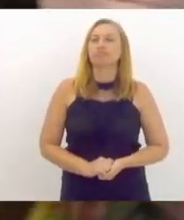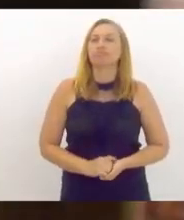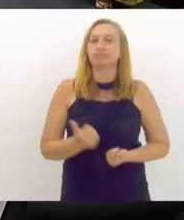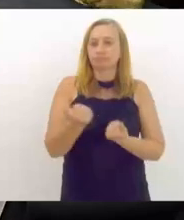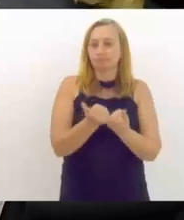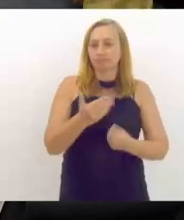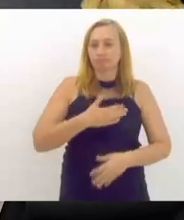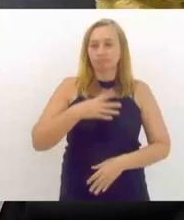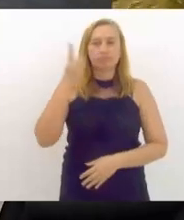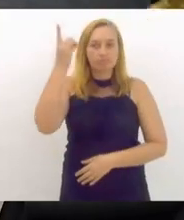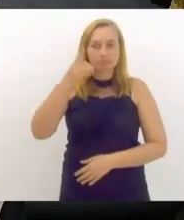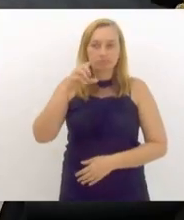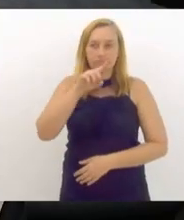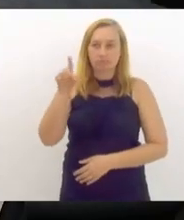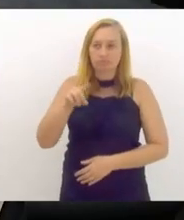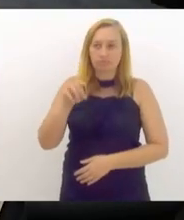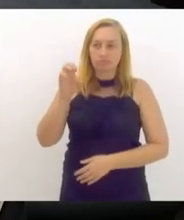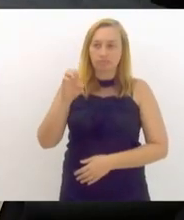meu apoio, deputado Zeidão.